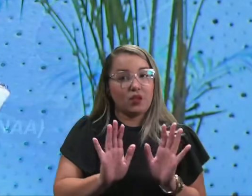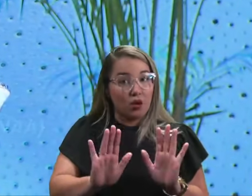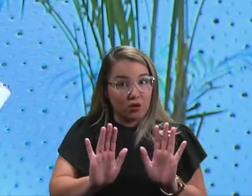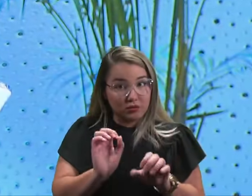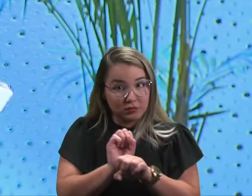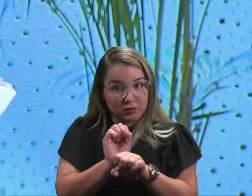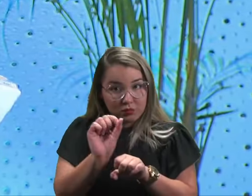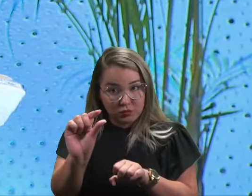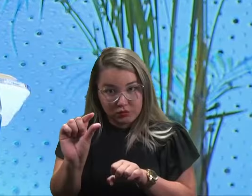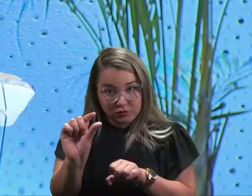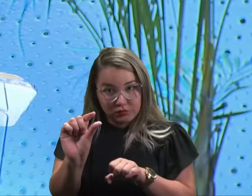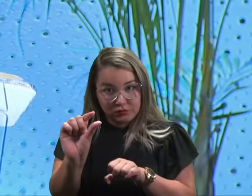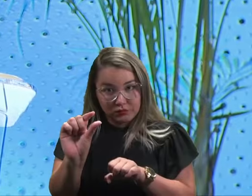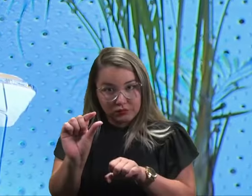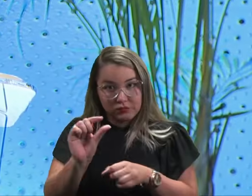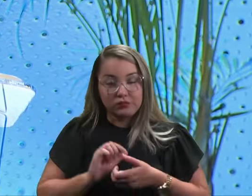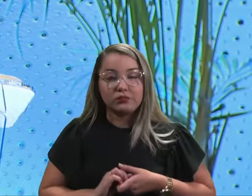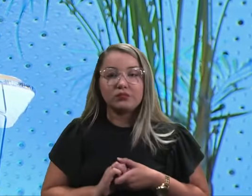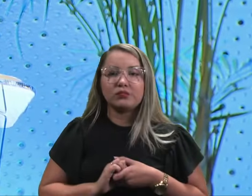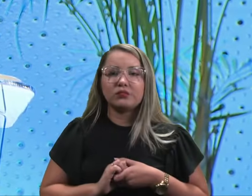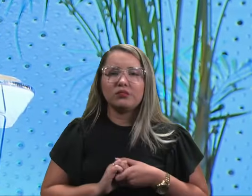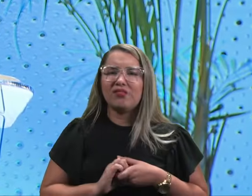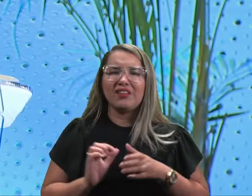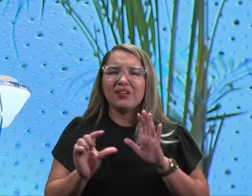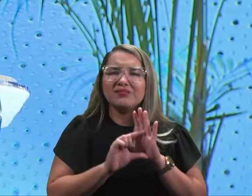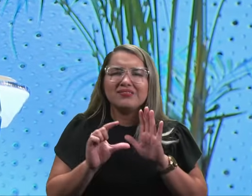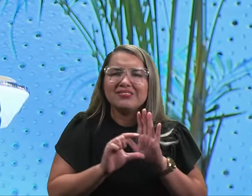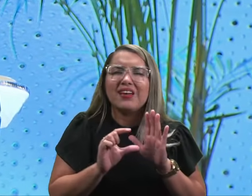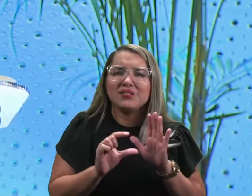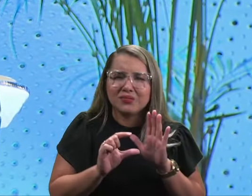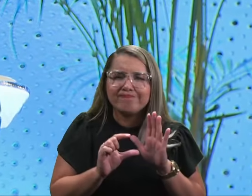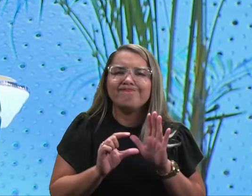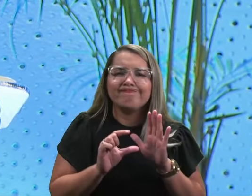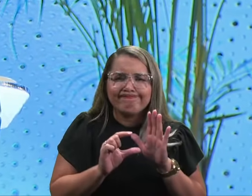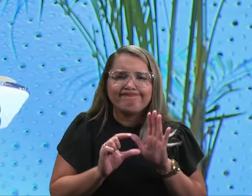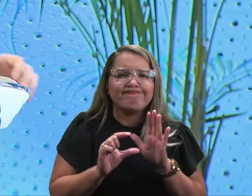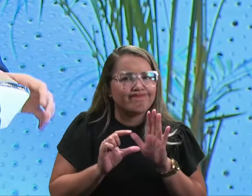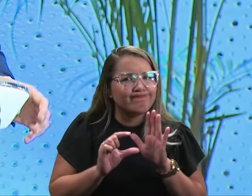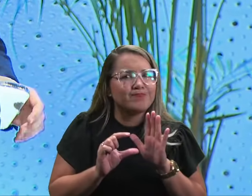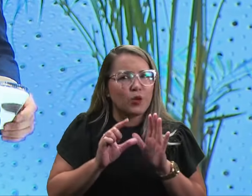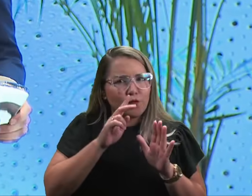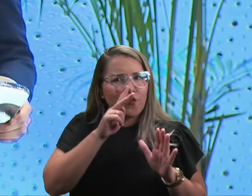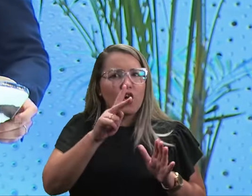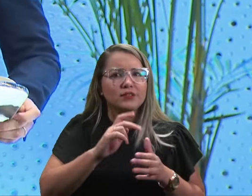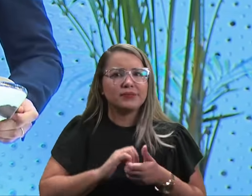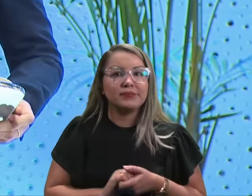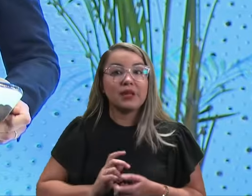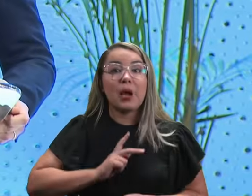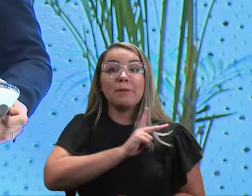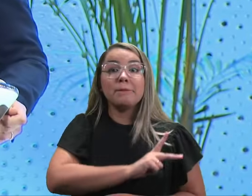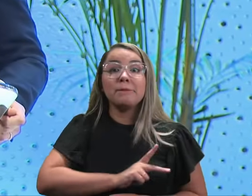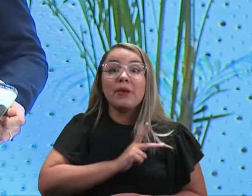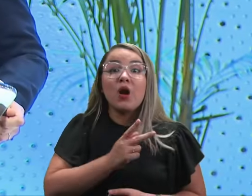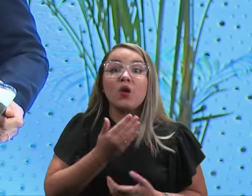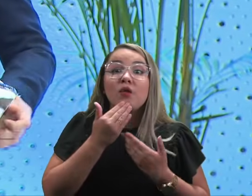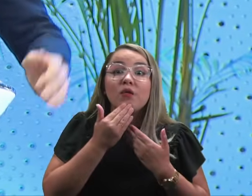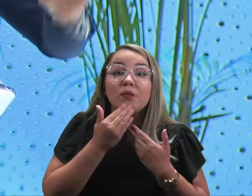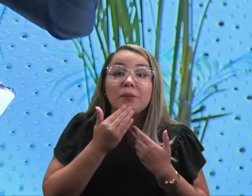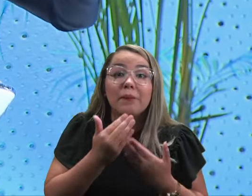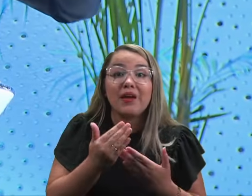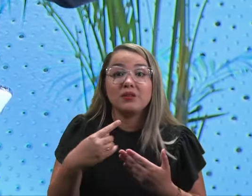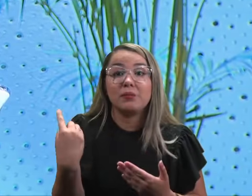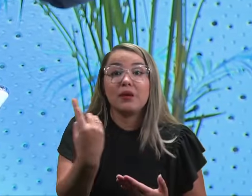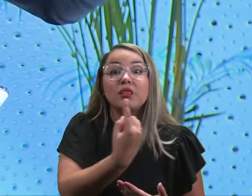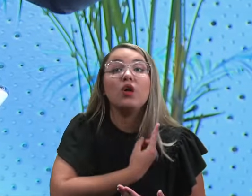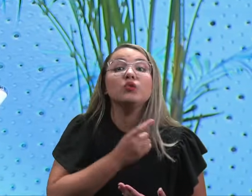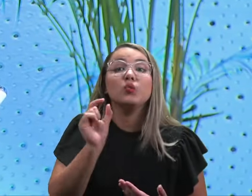um pouquinho. Que texto este, não é verdade? Paulo está fazendo um apelo a nós: vivam